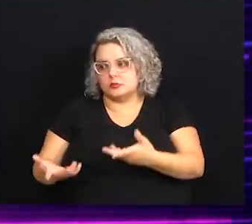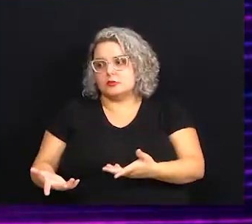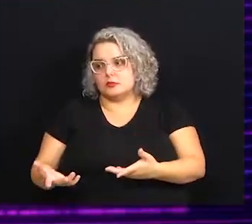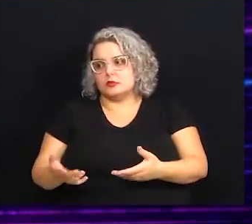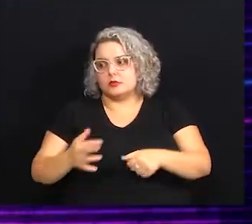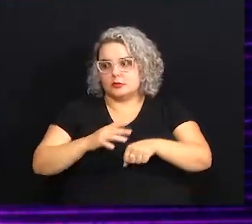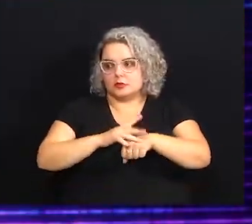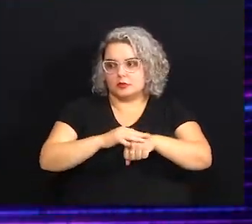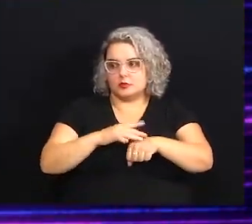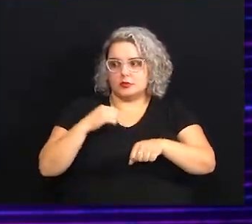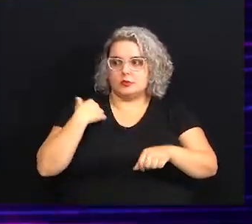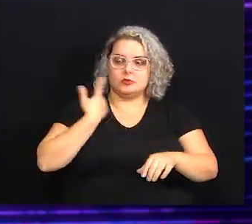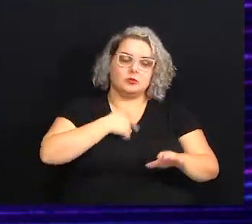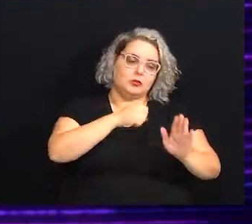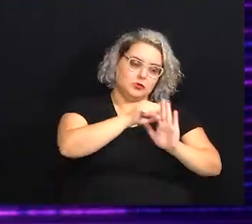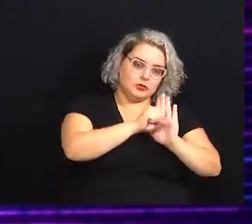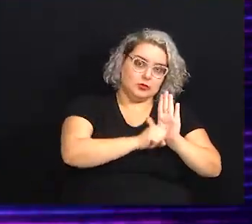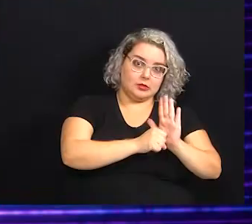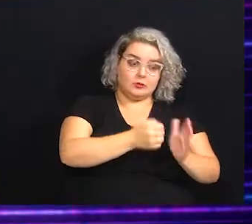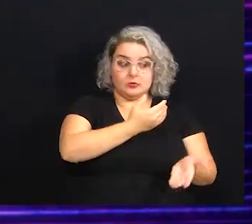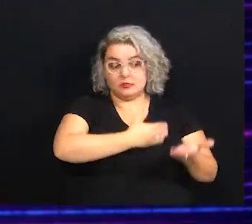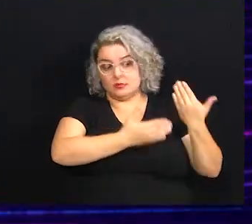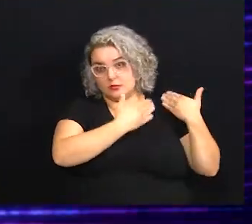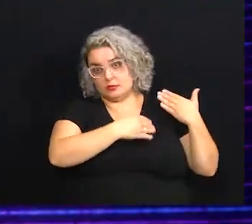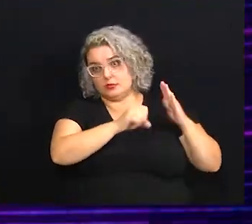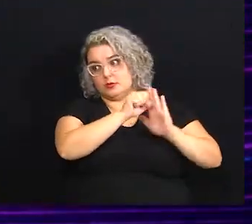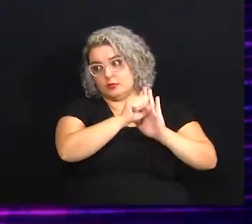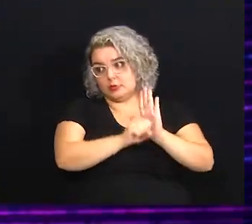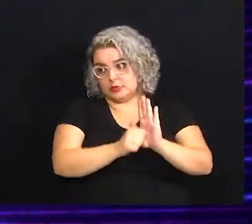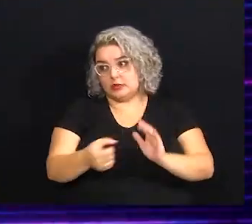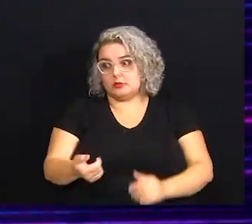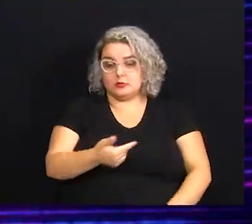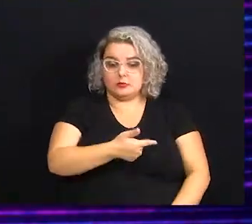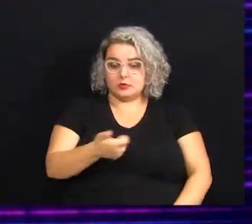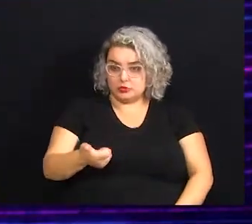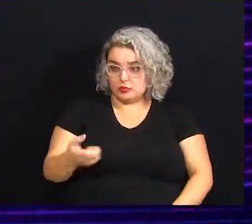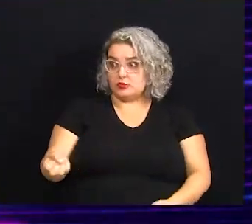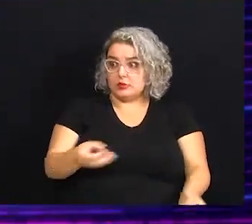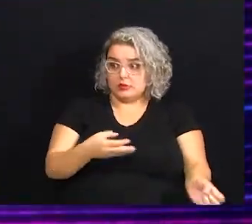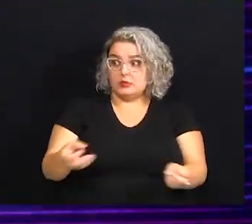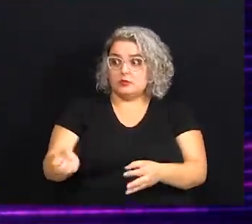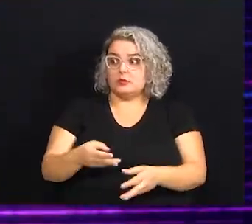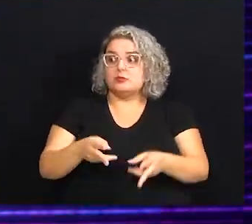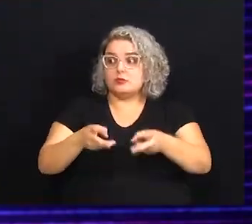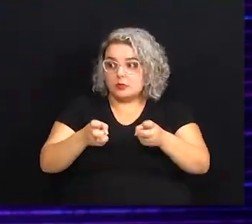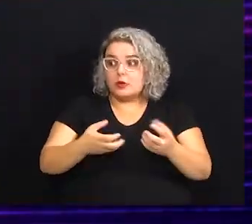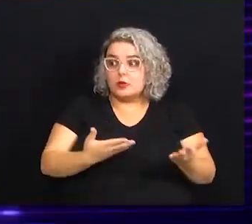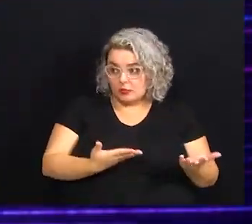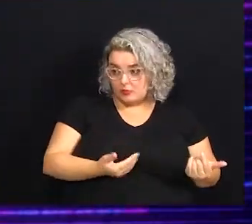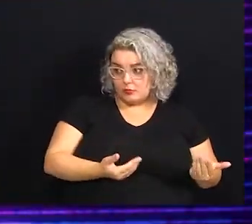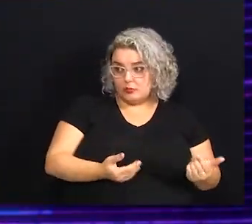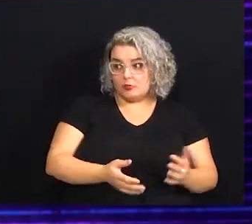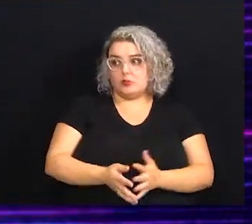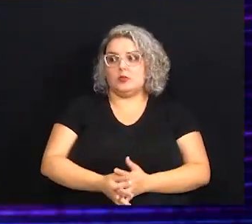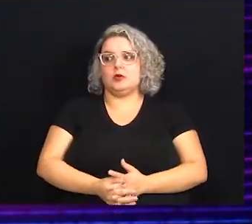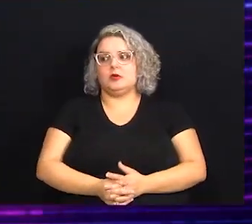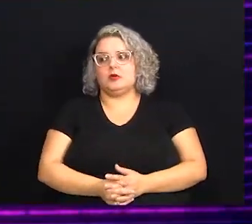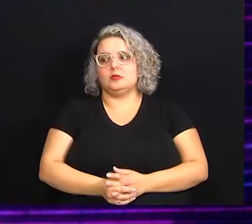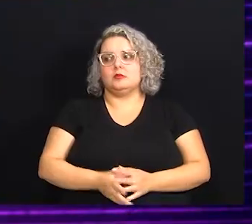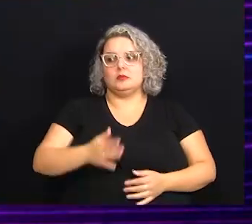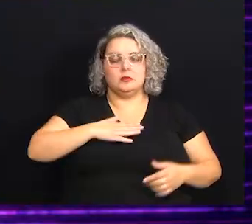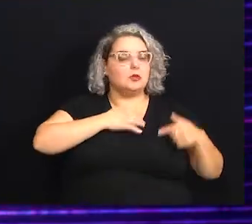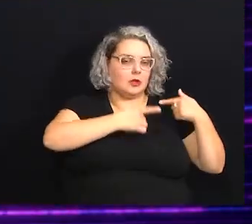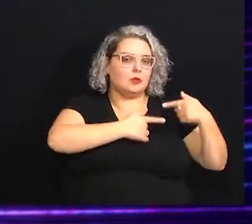que são as doenças do nosso século, no século passado, deve ser atualizada para o século XXI. E eu percebo no jovem da